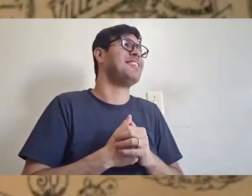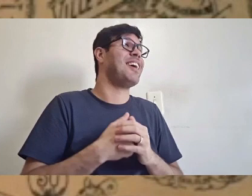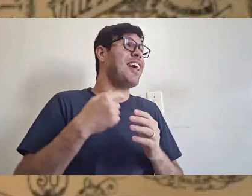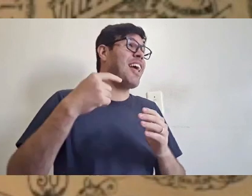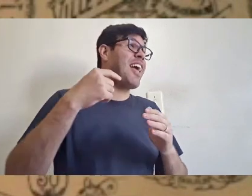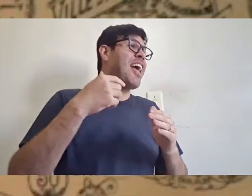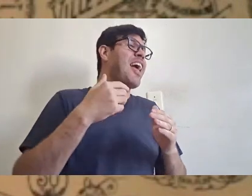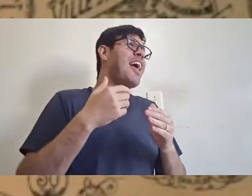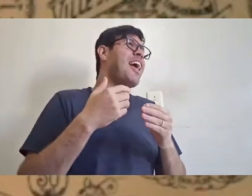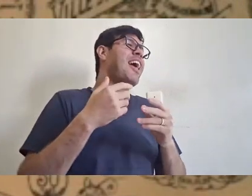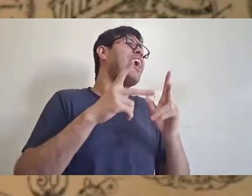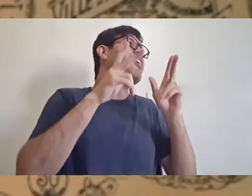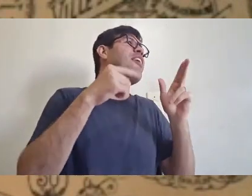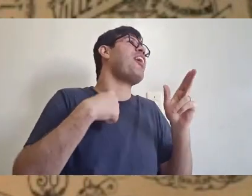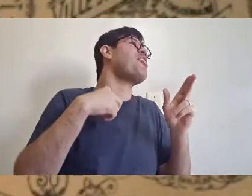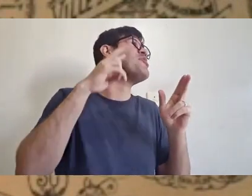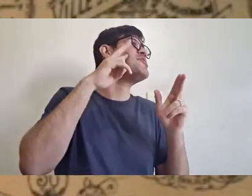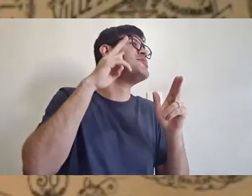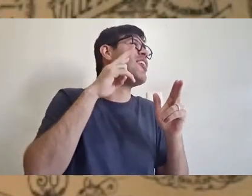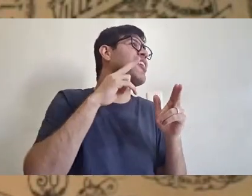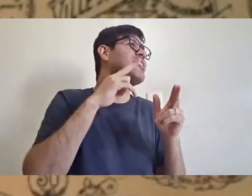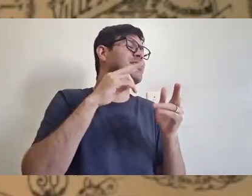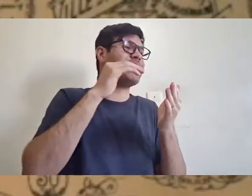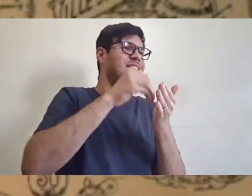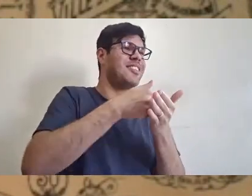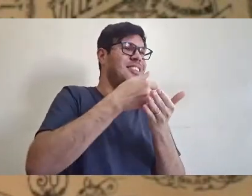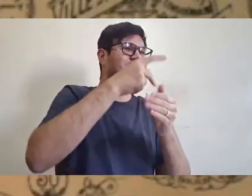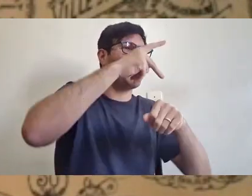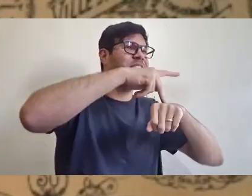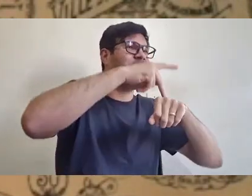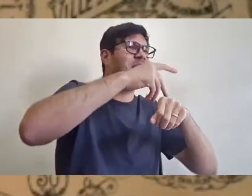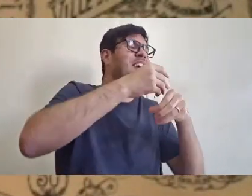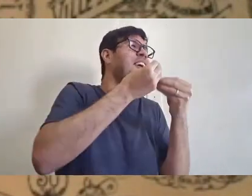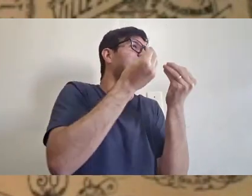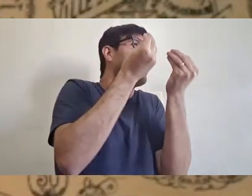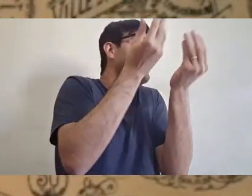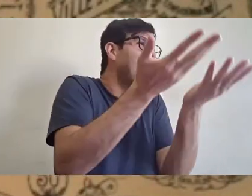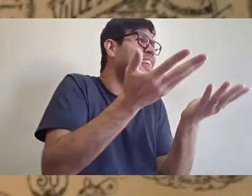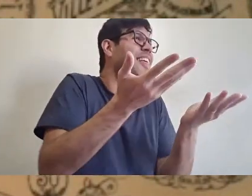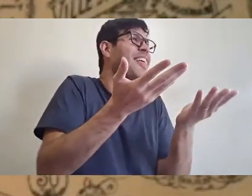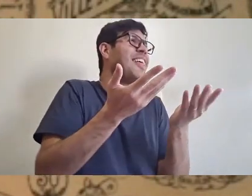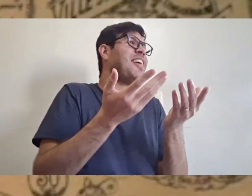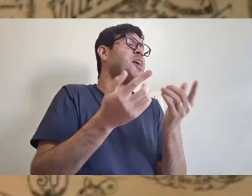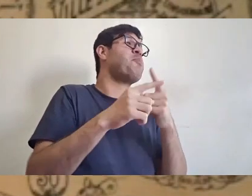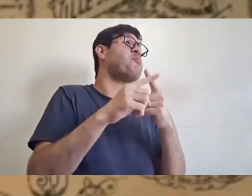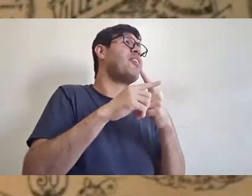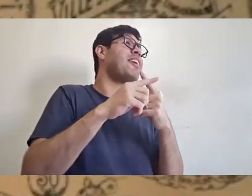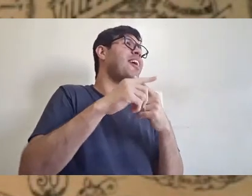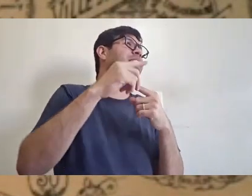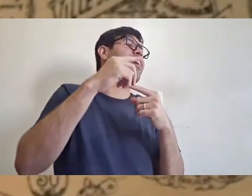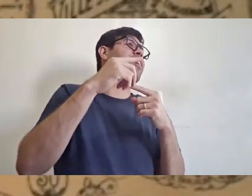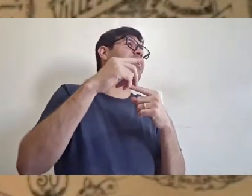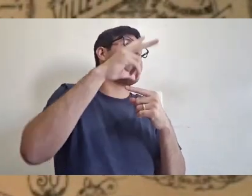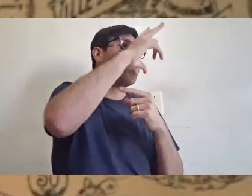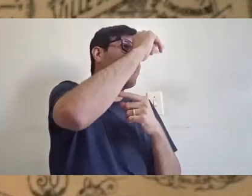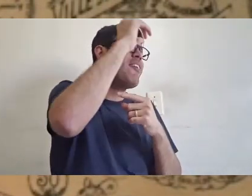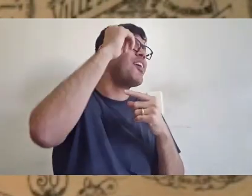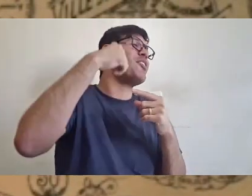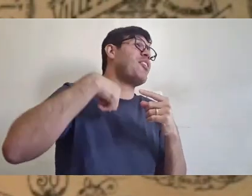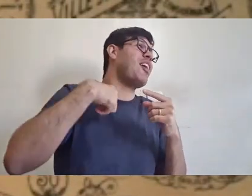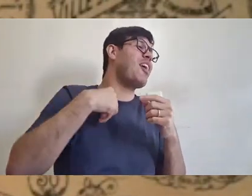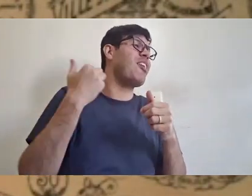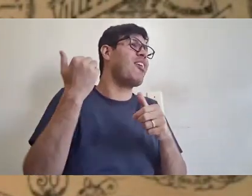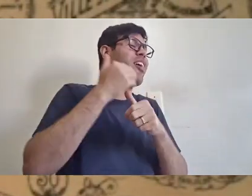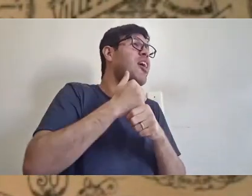né? Para poder ceder a área. É que na qualidade de prefeito você está sujeito sempre